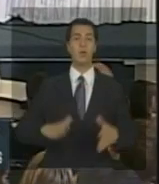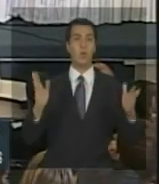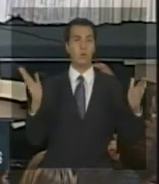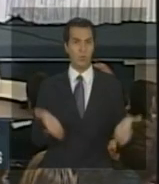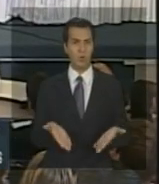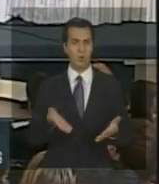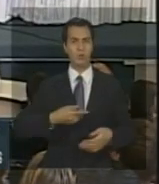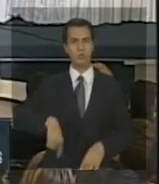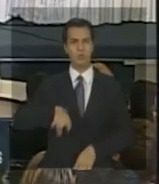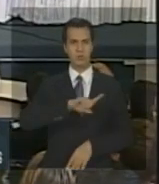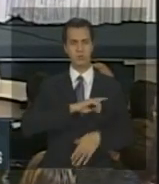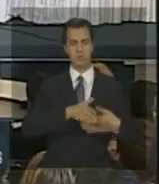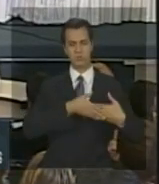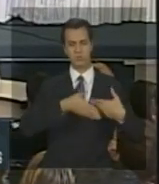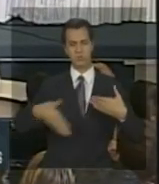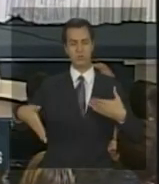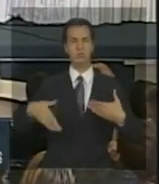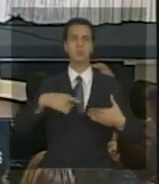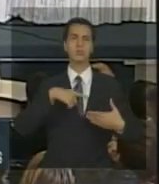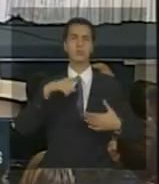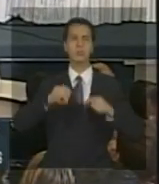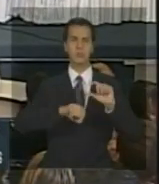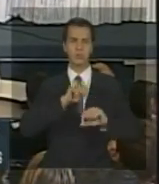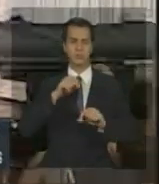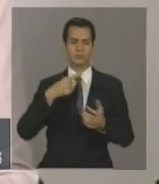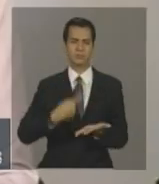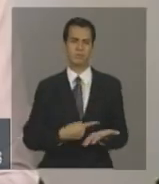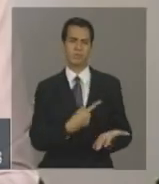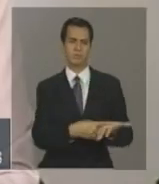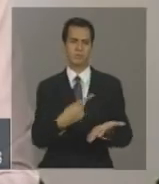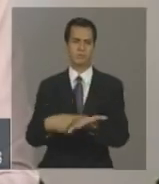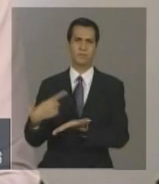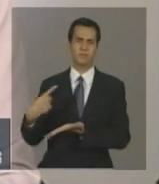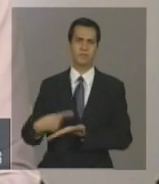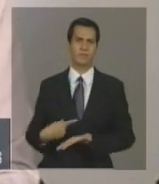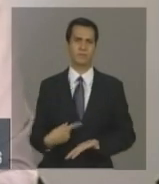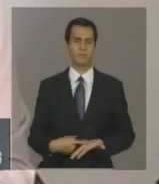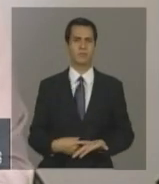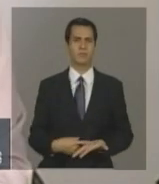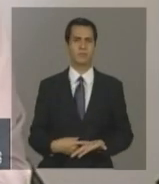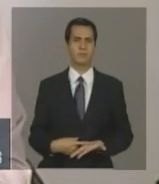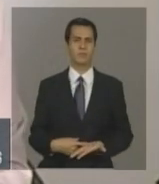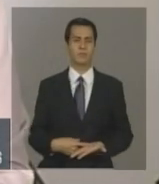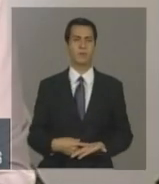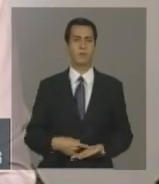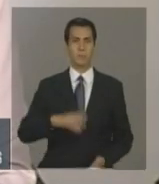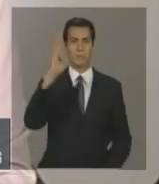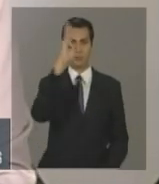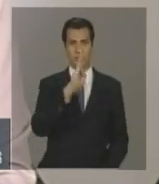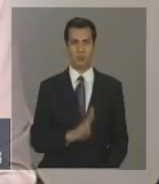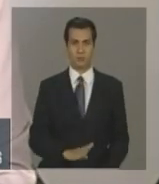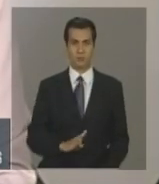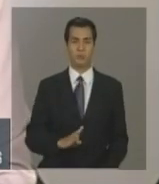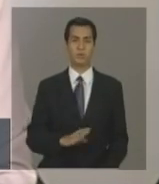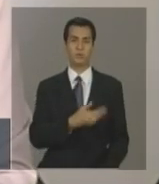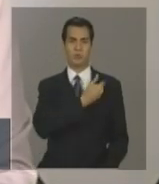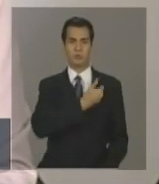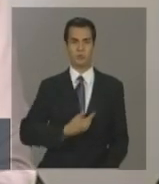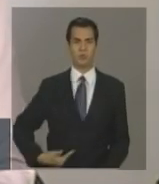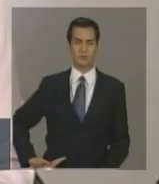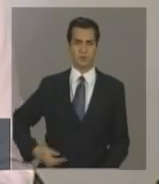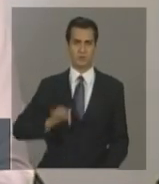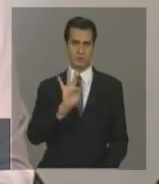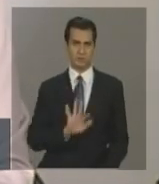acordo de vontade. O governo brasileiro tem a clareza